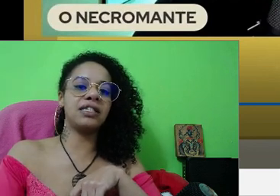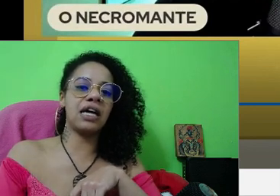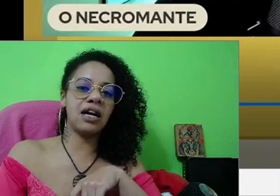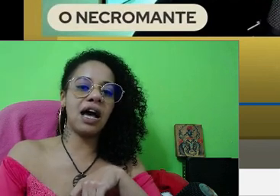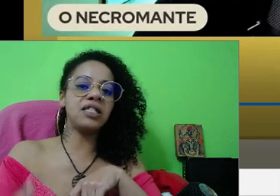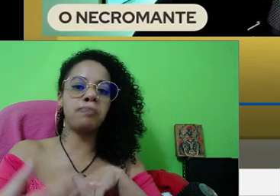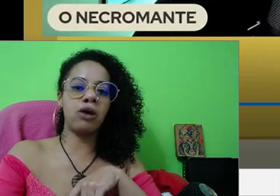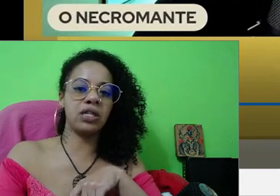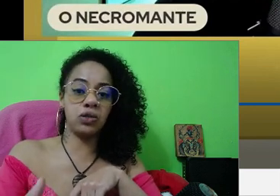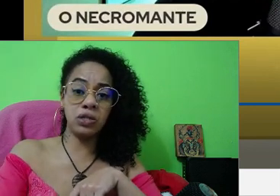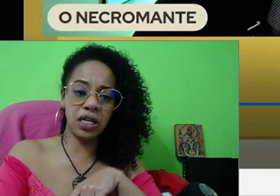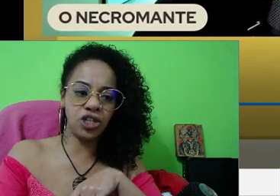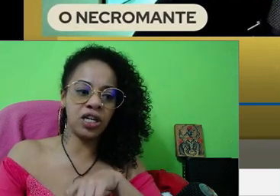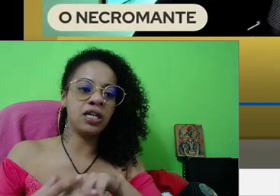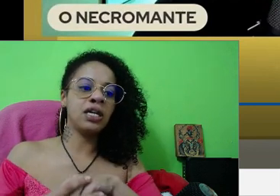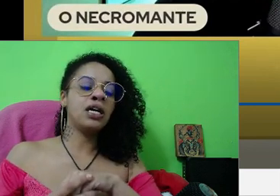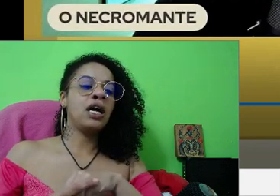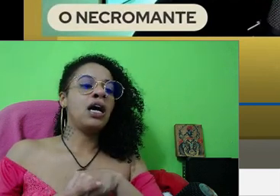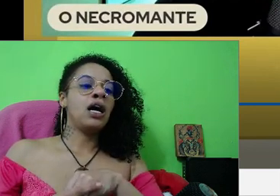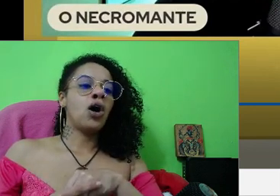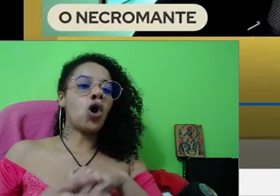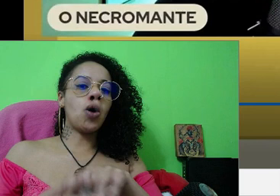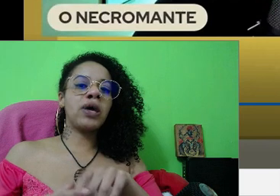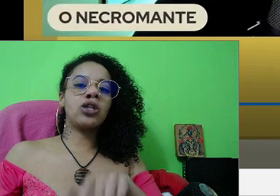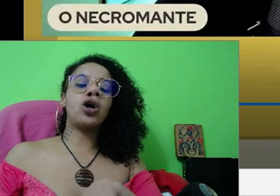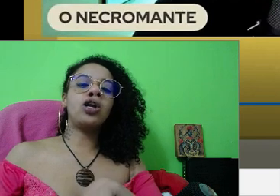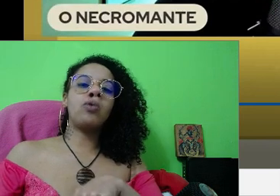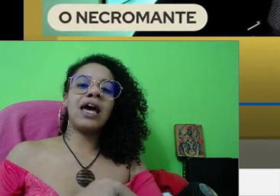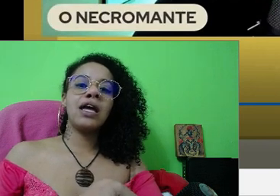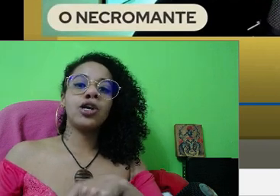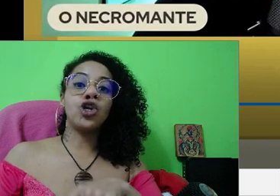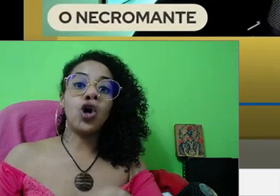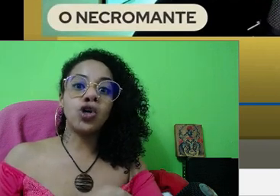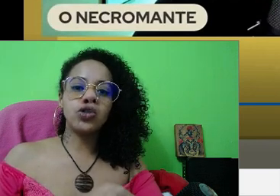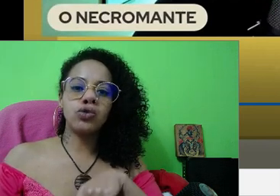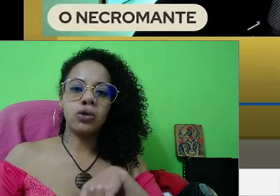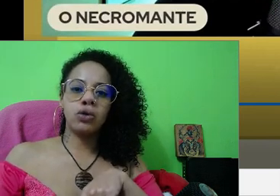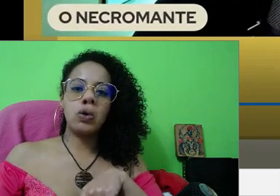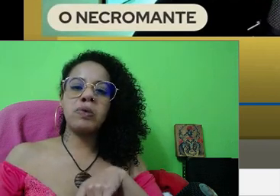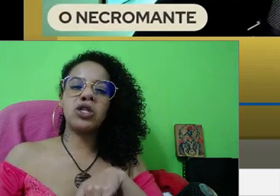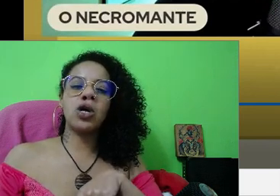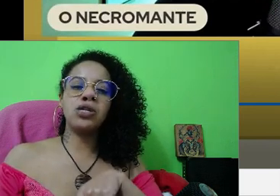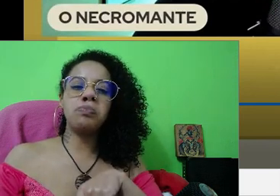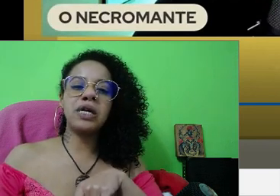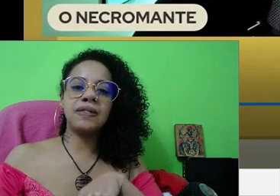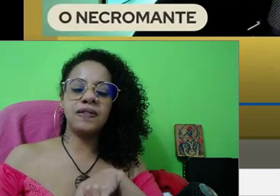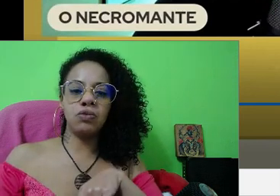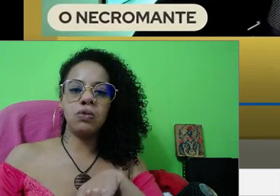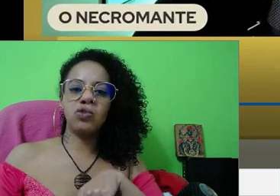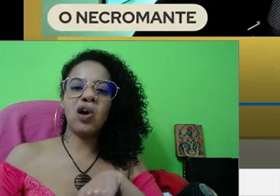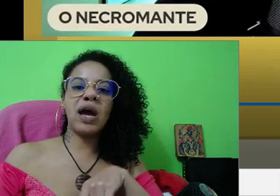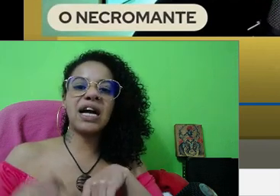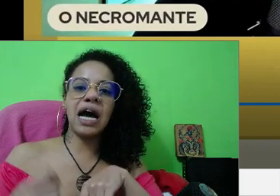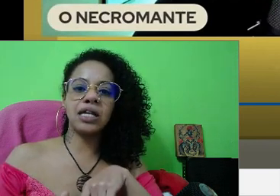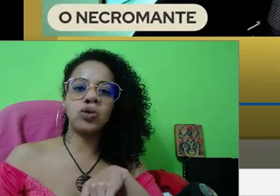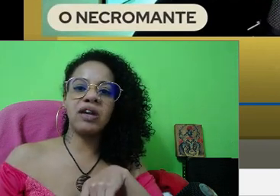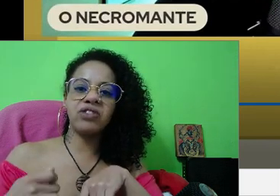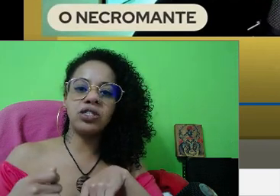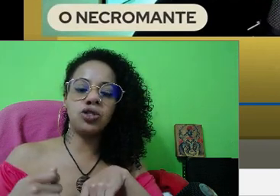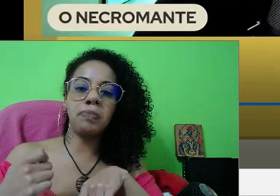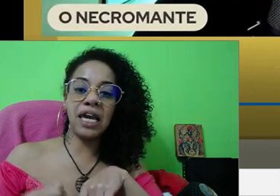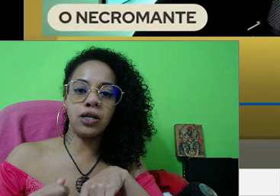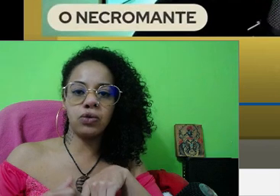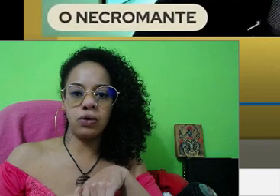esquerdalizar as faltas ou seja o petróleo é nosso o petróleo é do Brasil não é